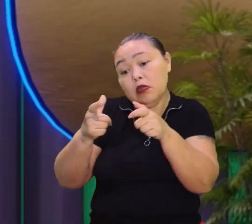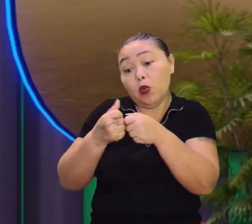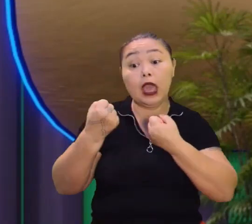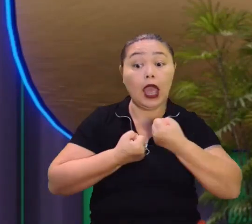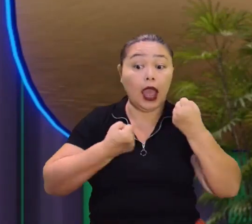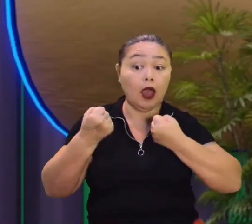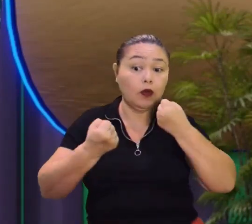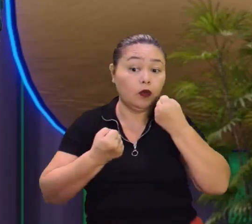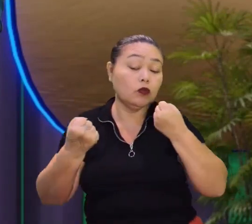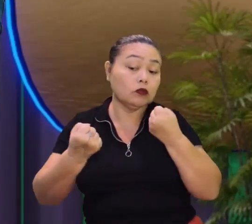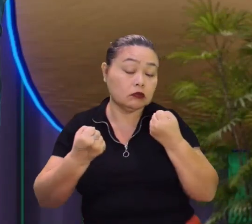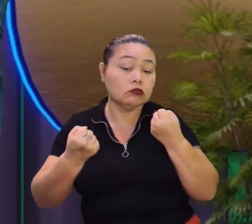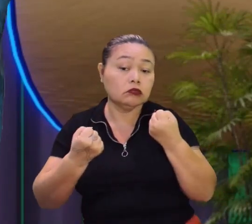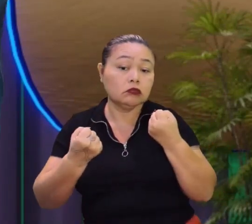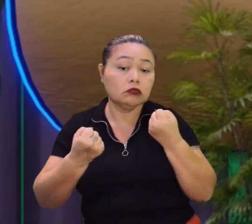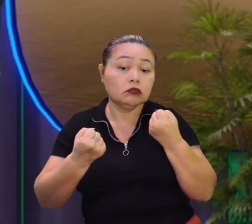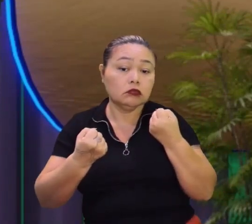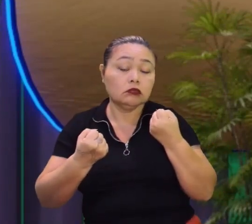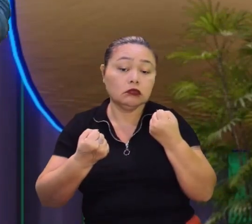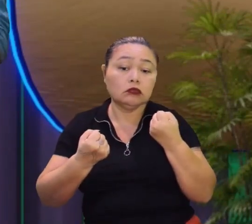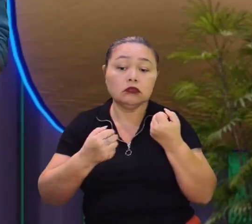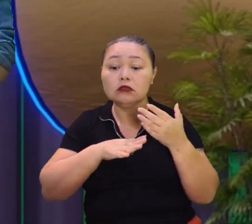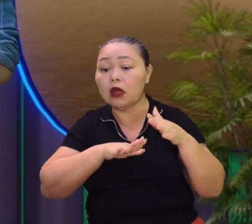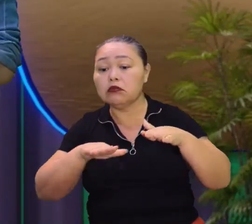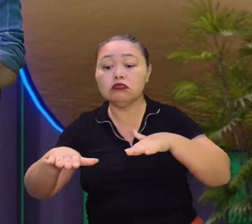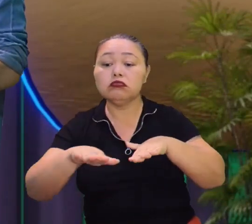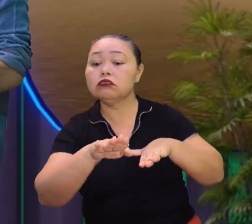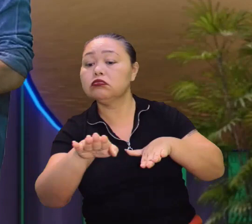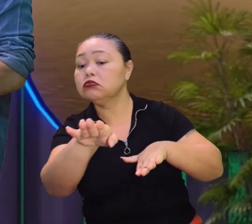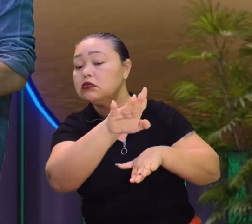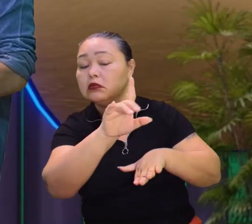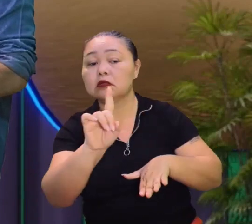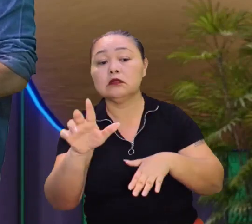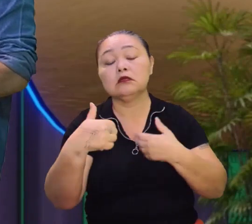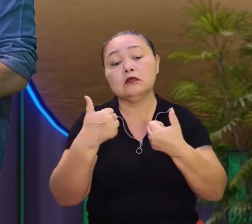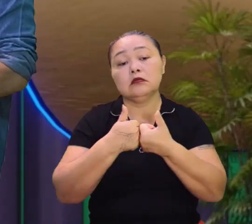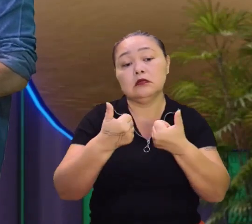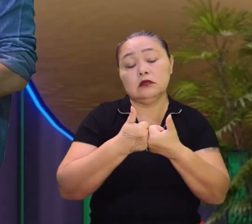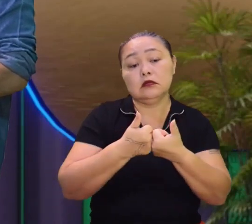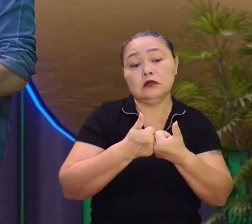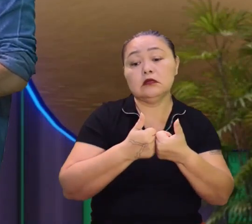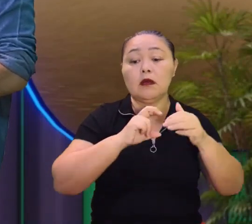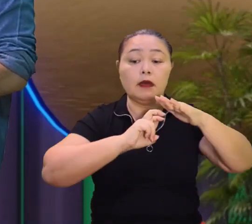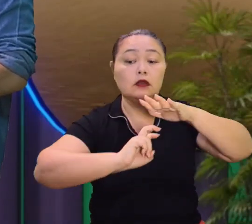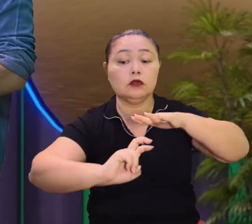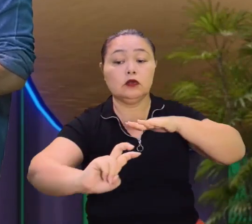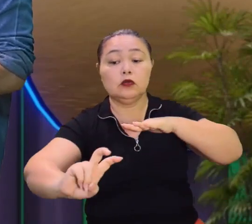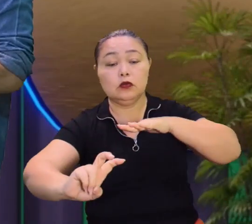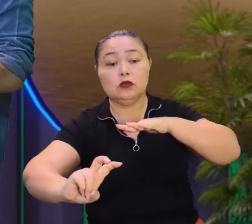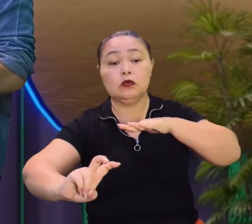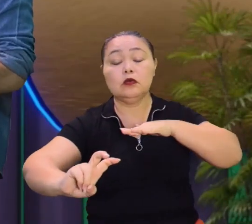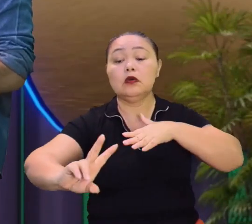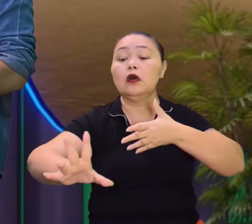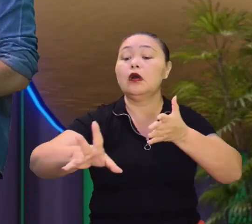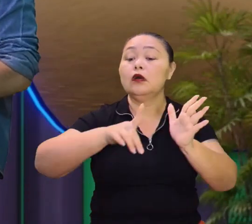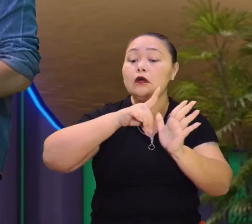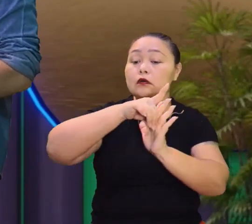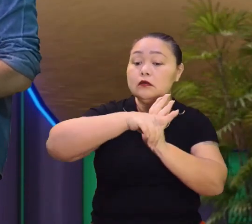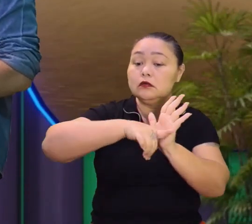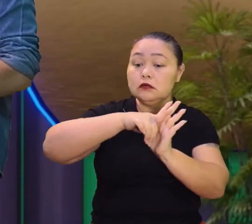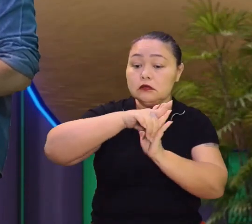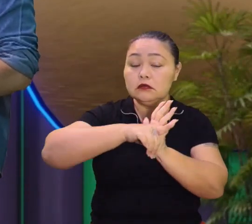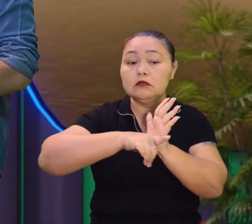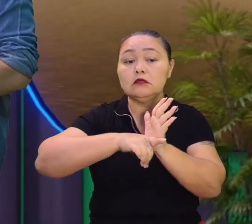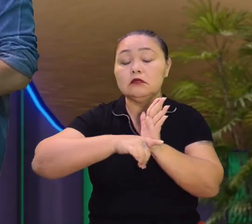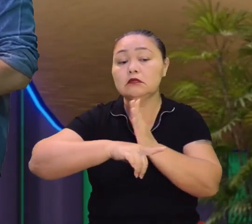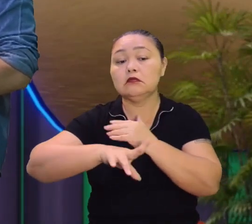carros. Exatamente. Que vão estar no fluxo do transporte. Ônibus, metrô, trens,